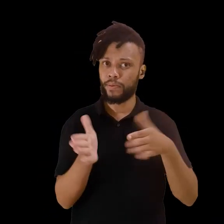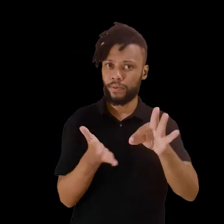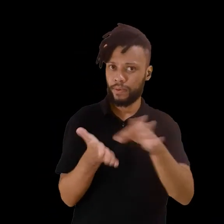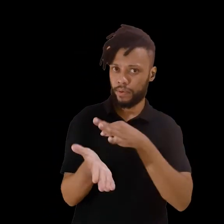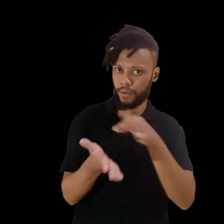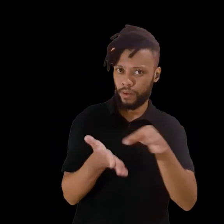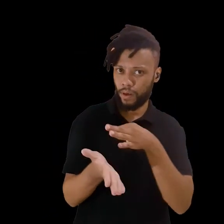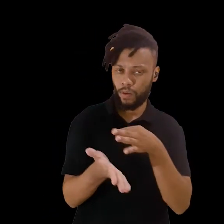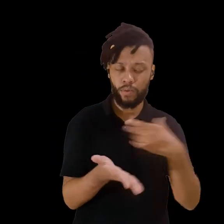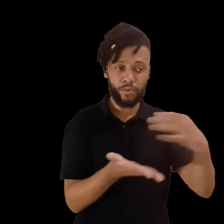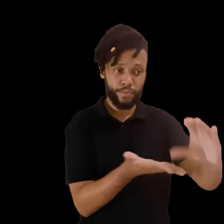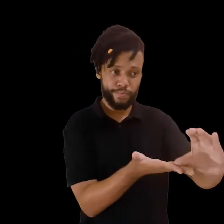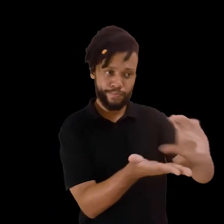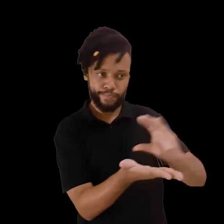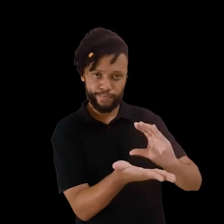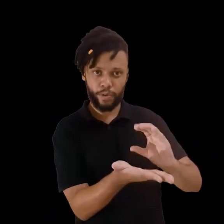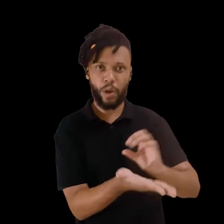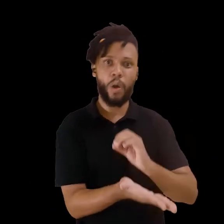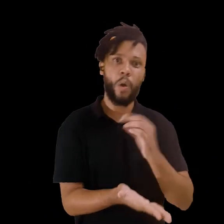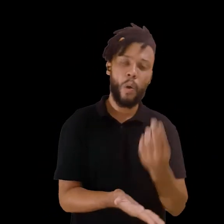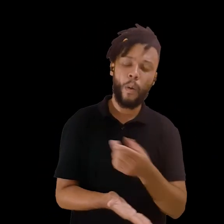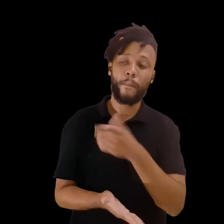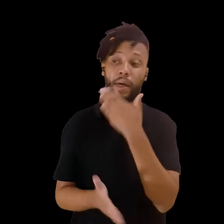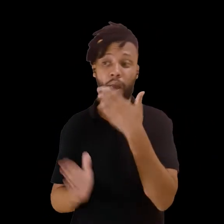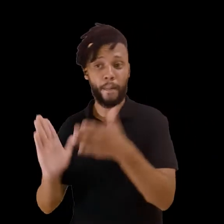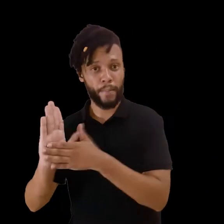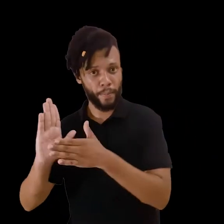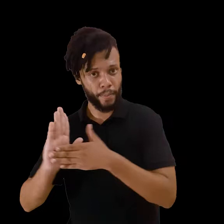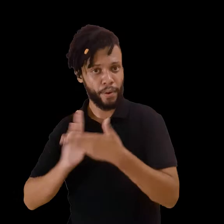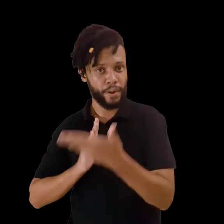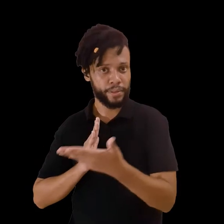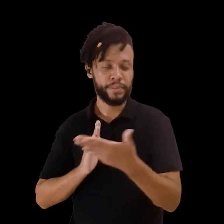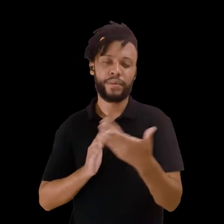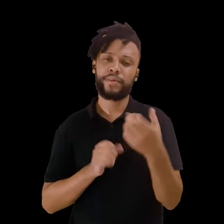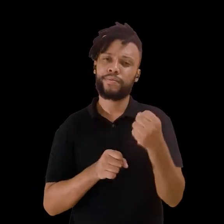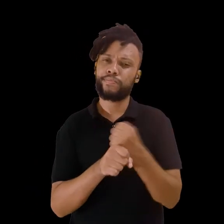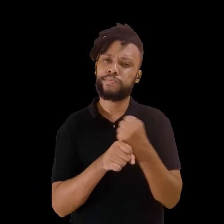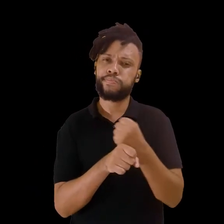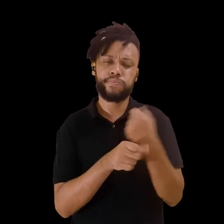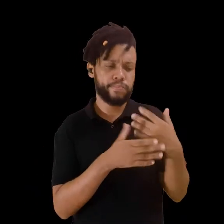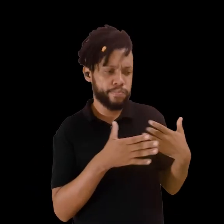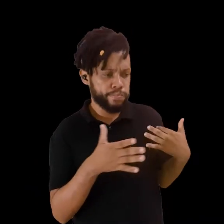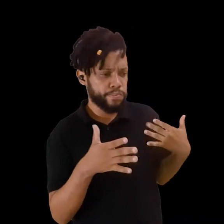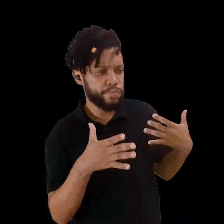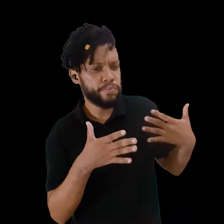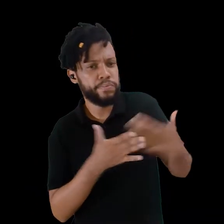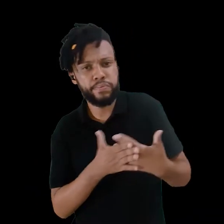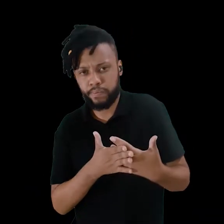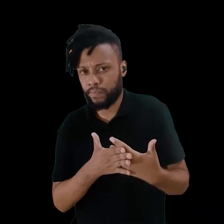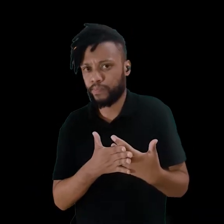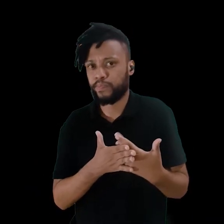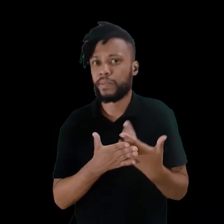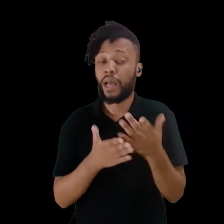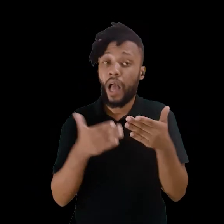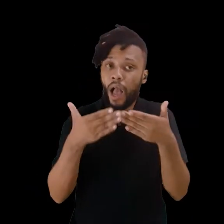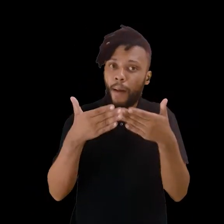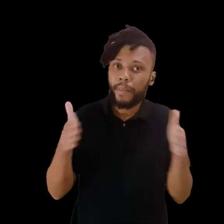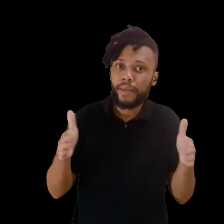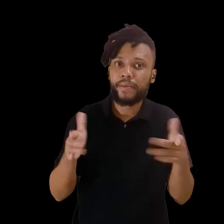as propostas, ele costuma durar o ano inteiro. Então, abre no começo do ano, fevereiro, março, isso